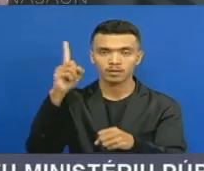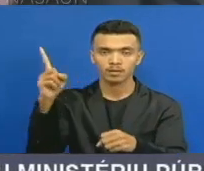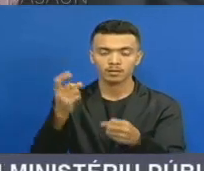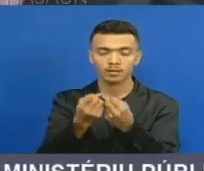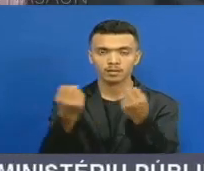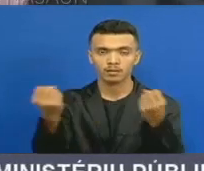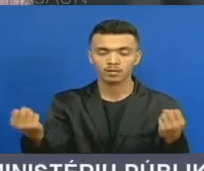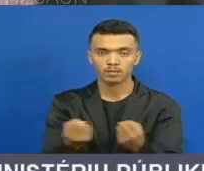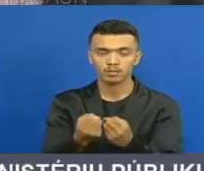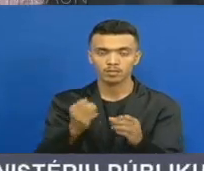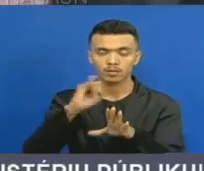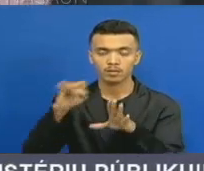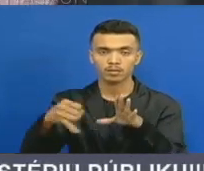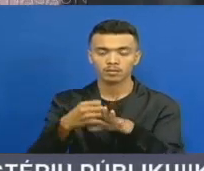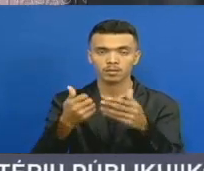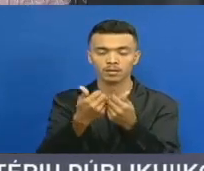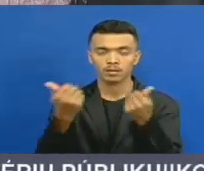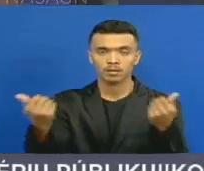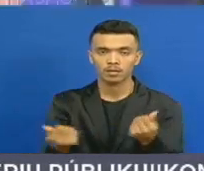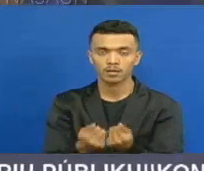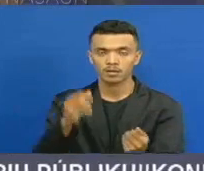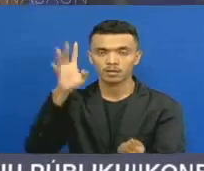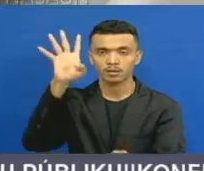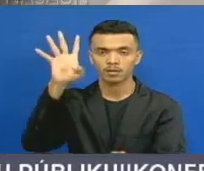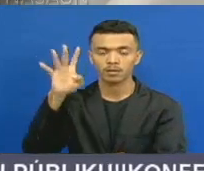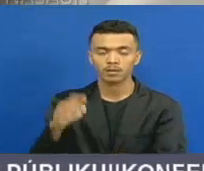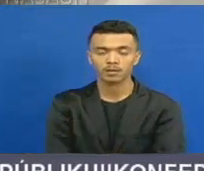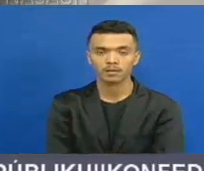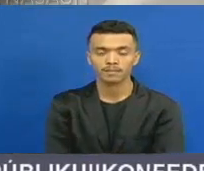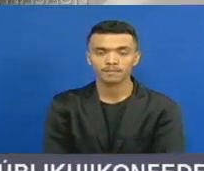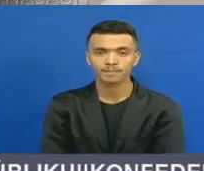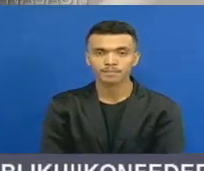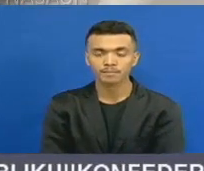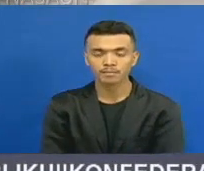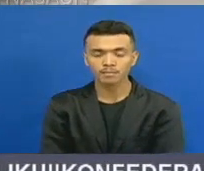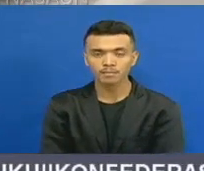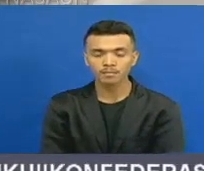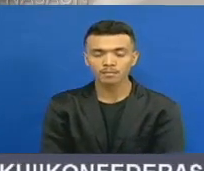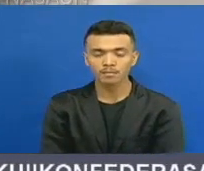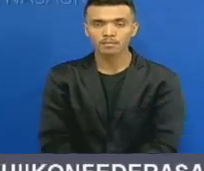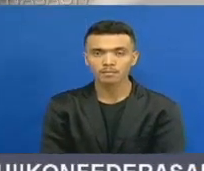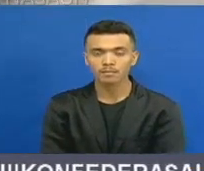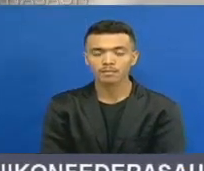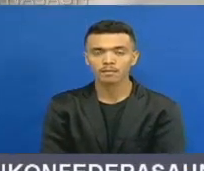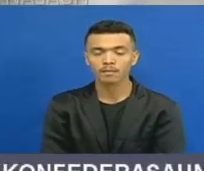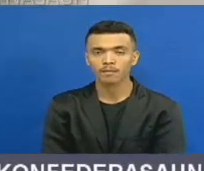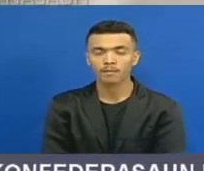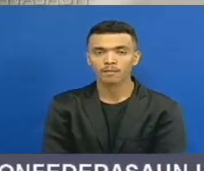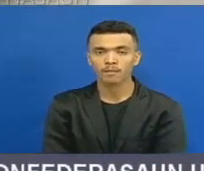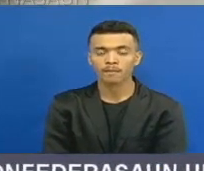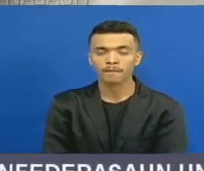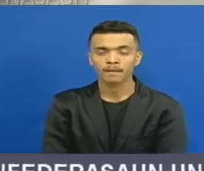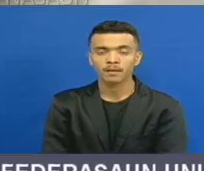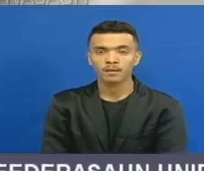Wailaha, composto o si aldeia hat, hanesang Kaiurlale de baixo, Kaiurlale de cima, Kaubai no